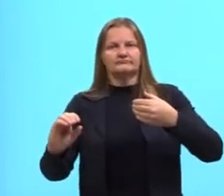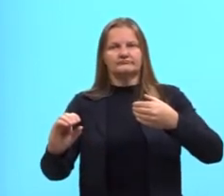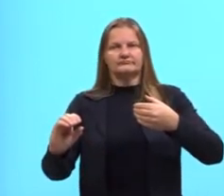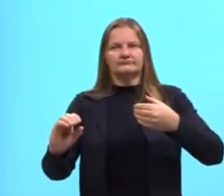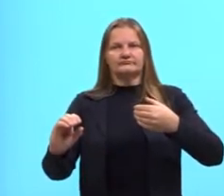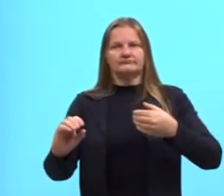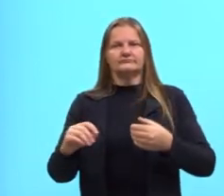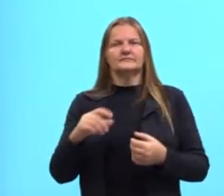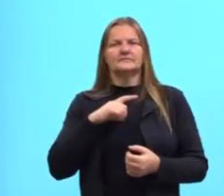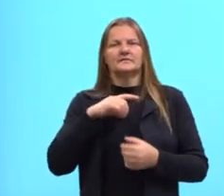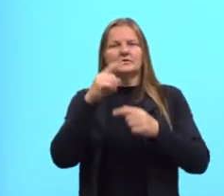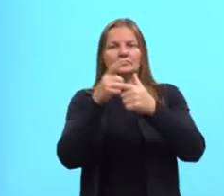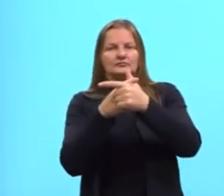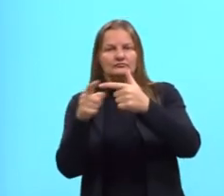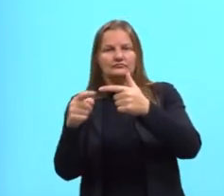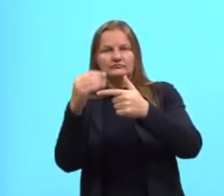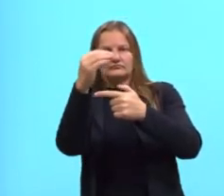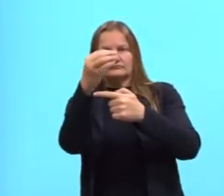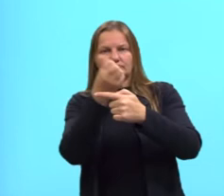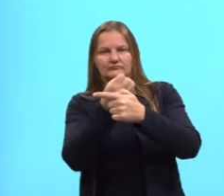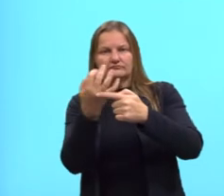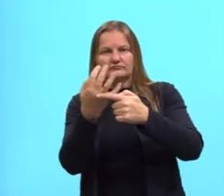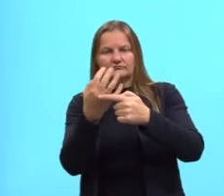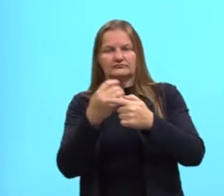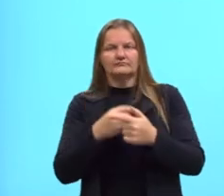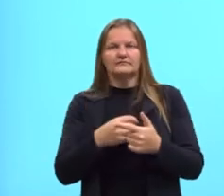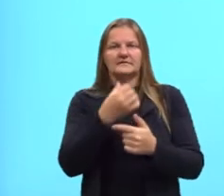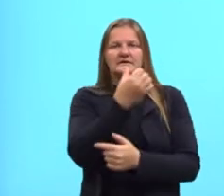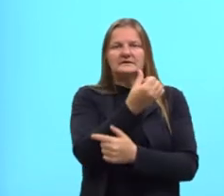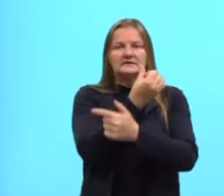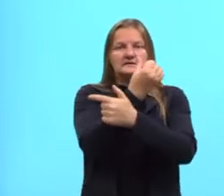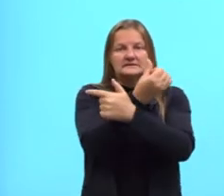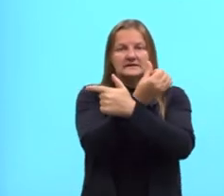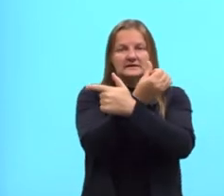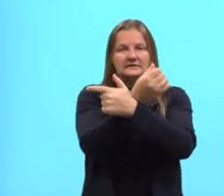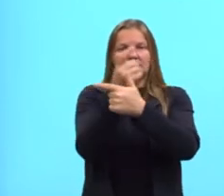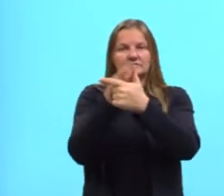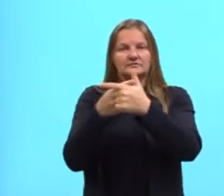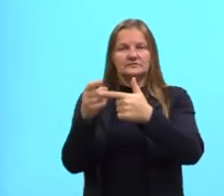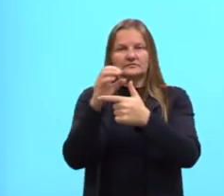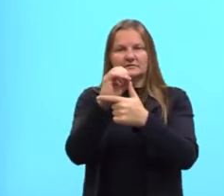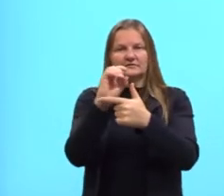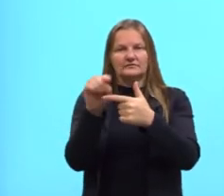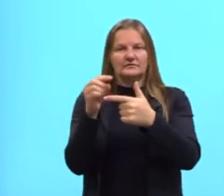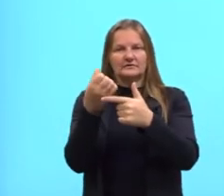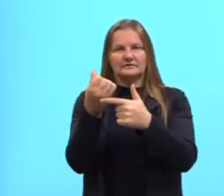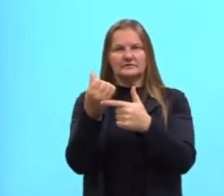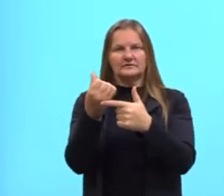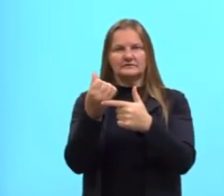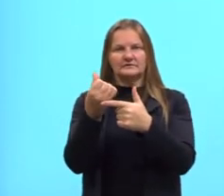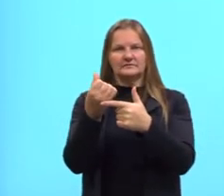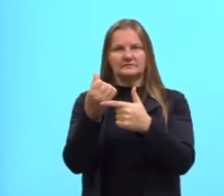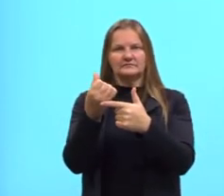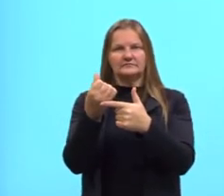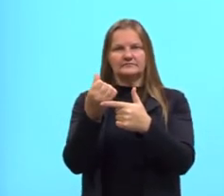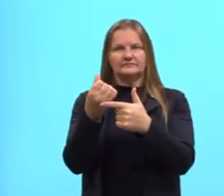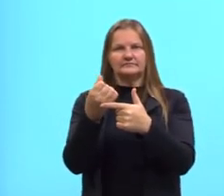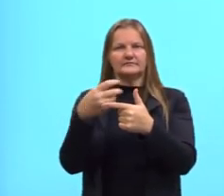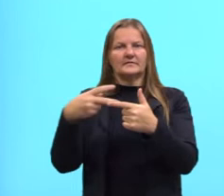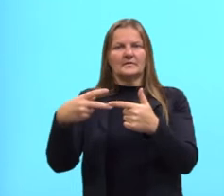inversa que é divisão seis dividido por 0,6 antes da igualdade